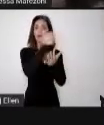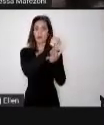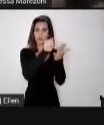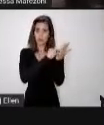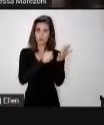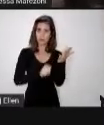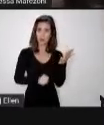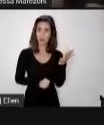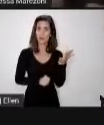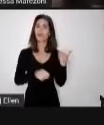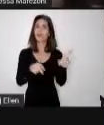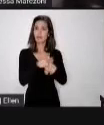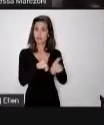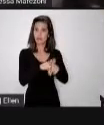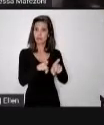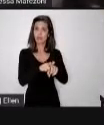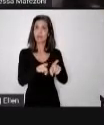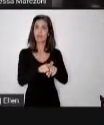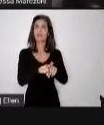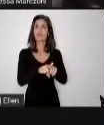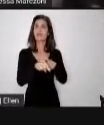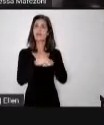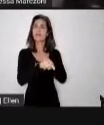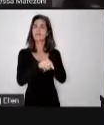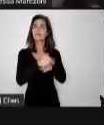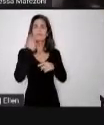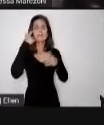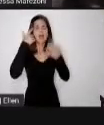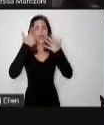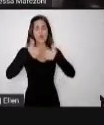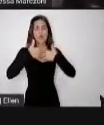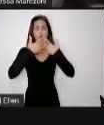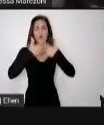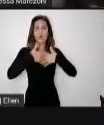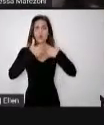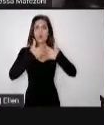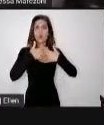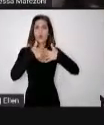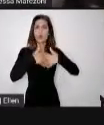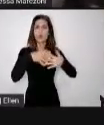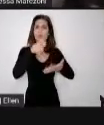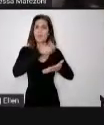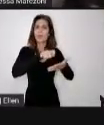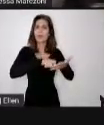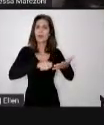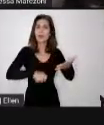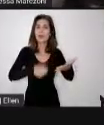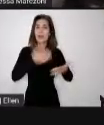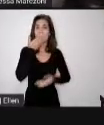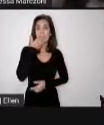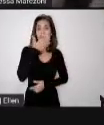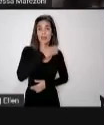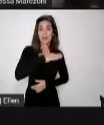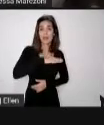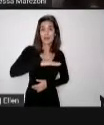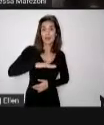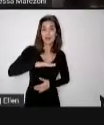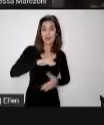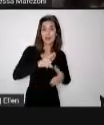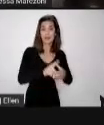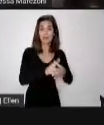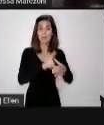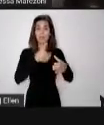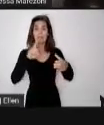ela foi pensada para que crianças que estavam sendo